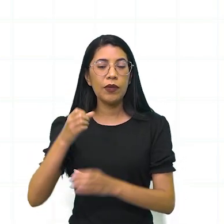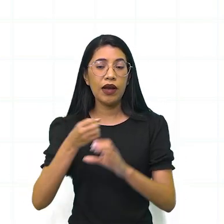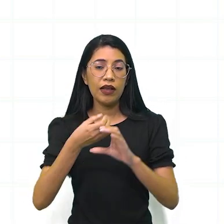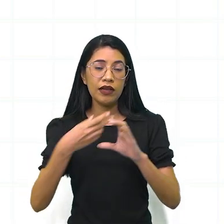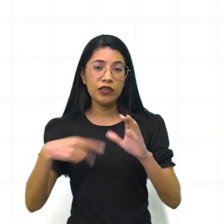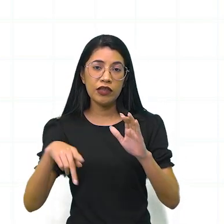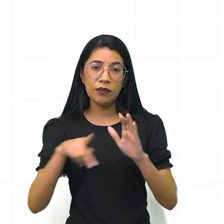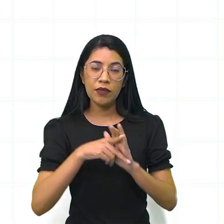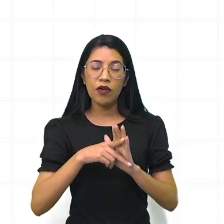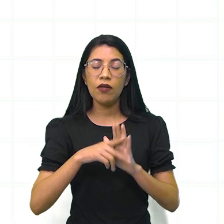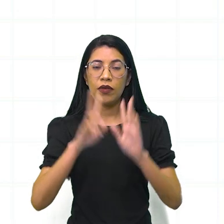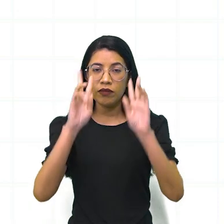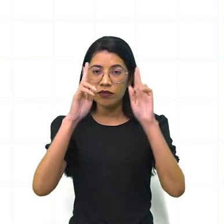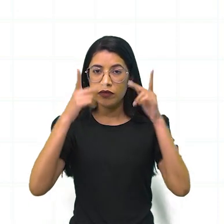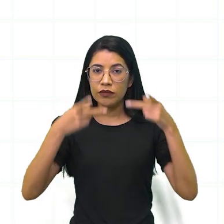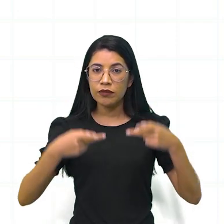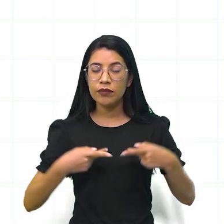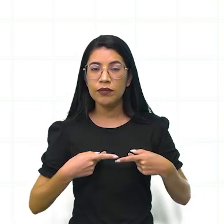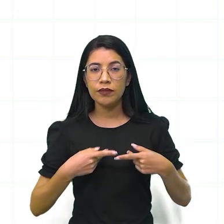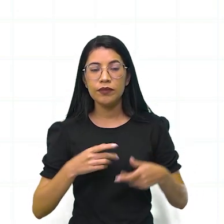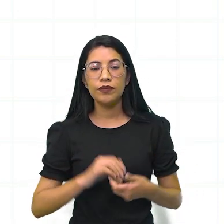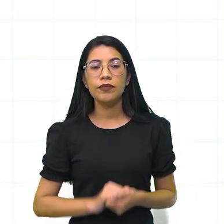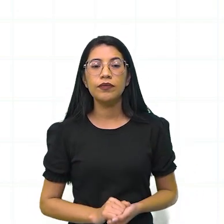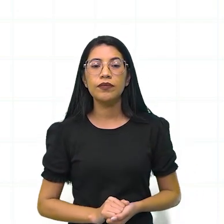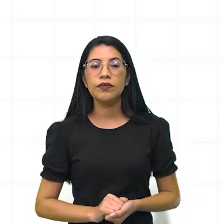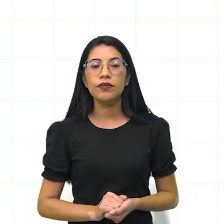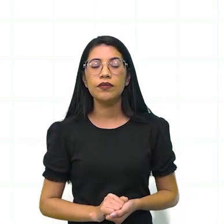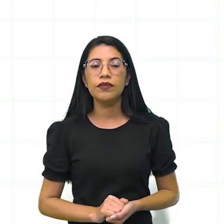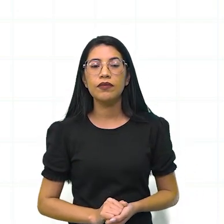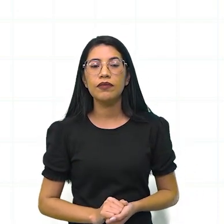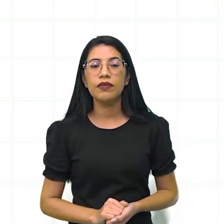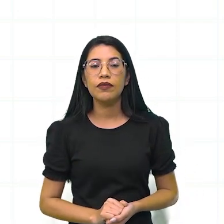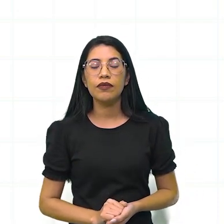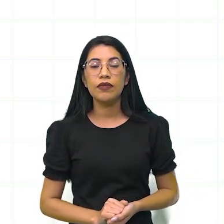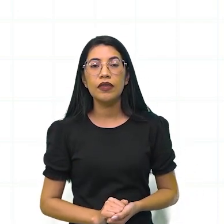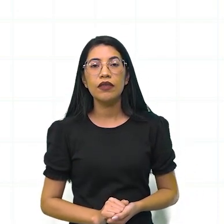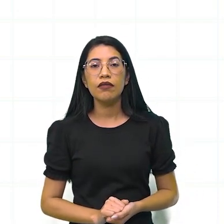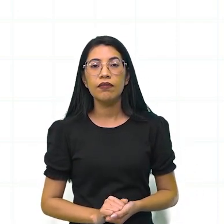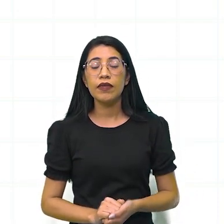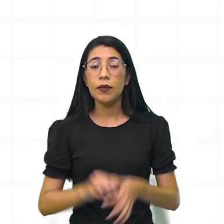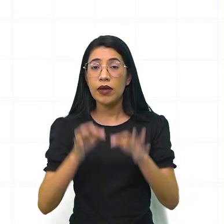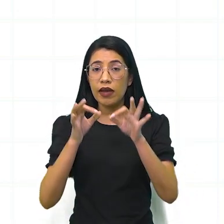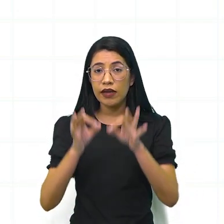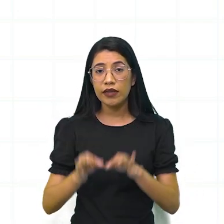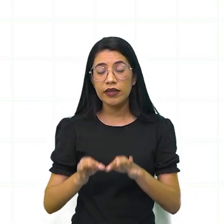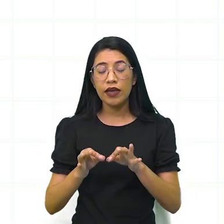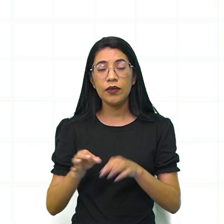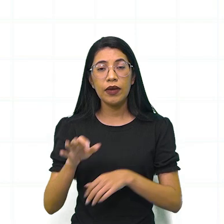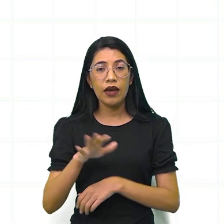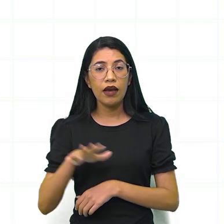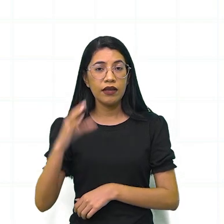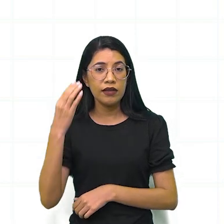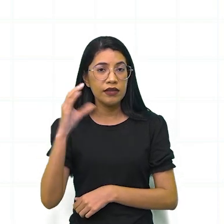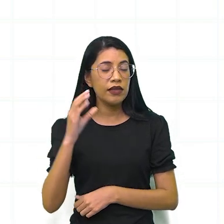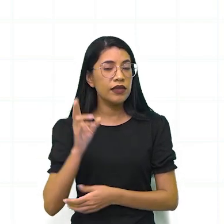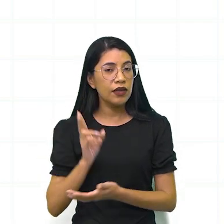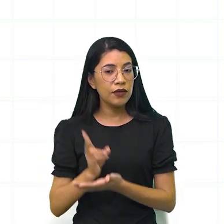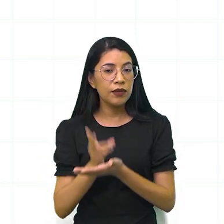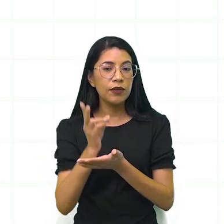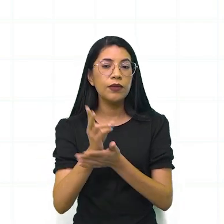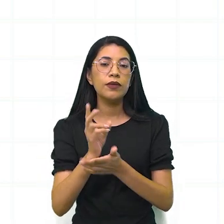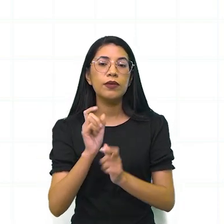característica exclusivamente humana. Com toda certeza, a ciência continuará a